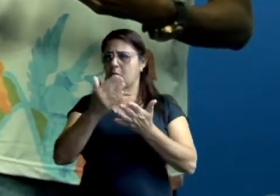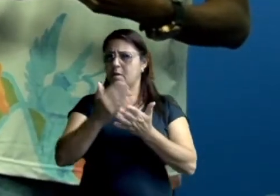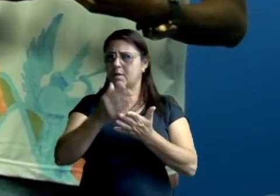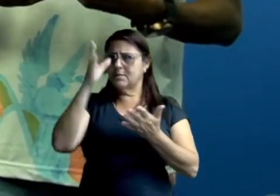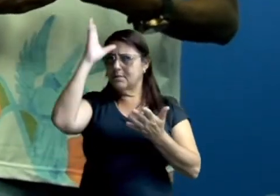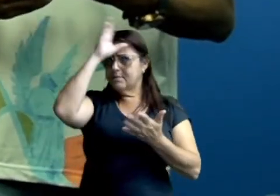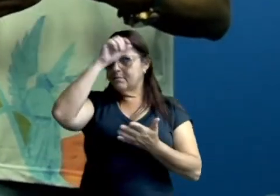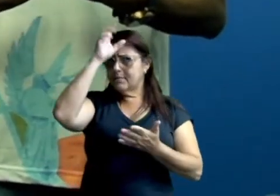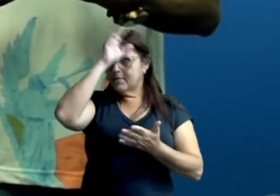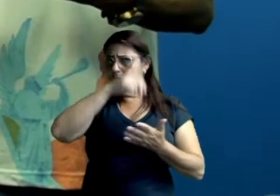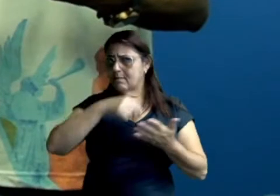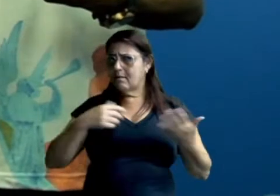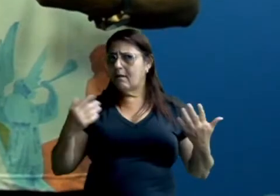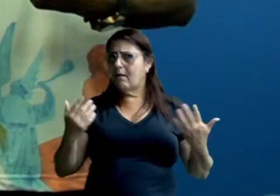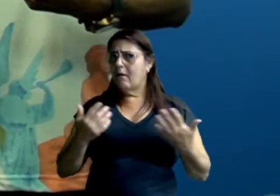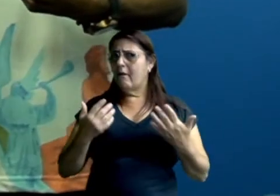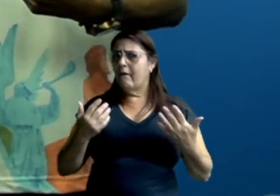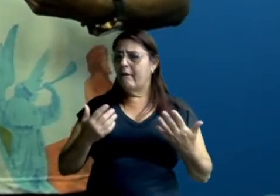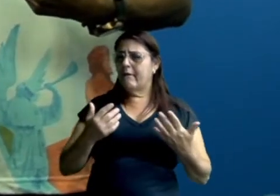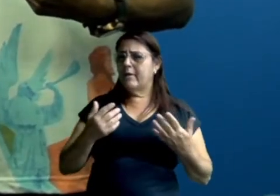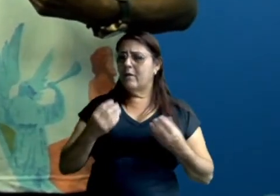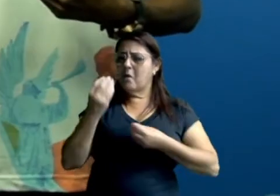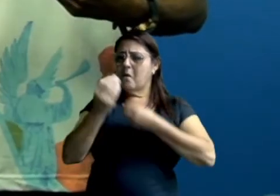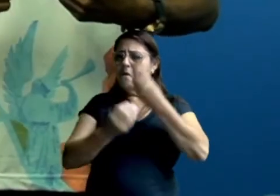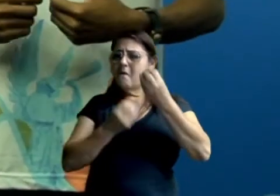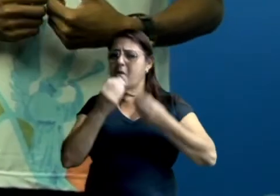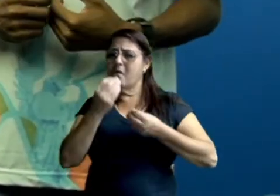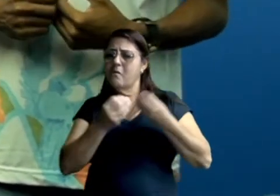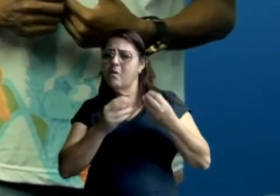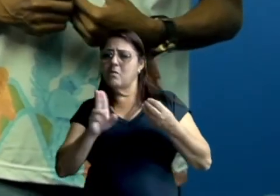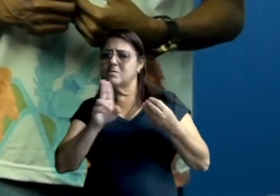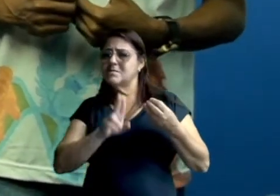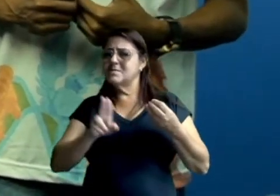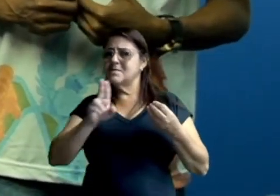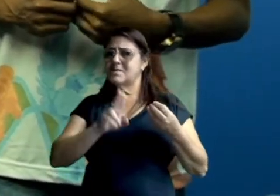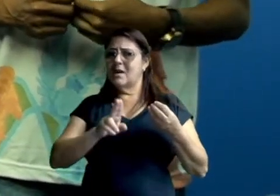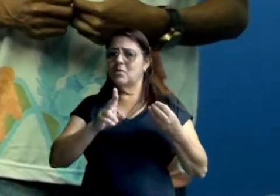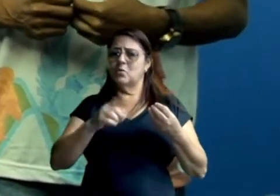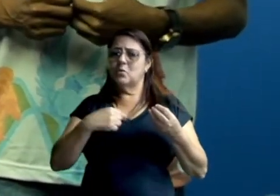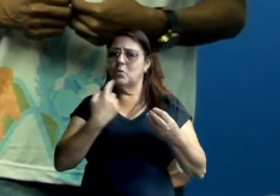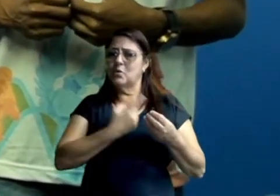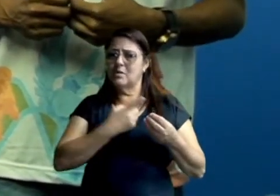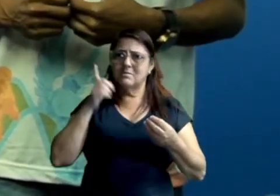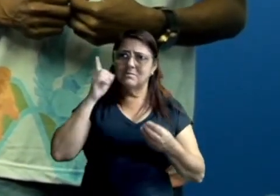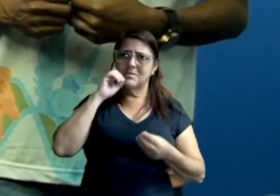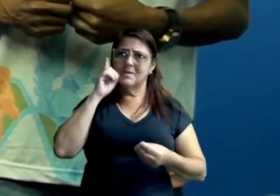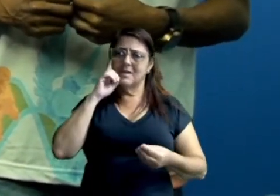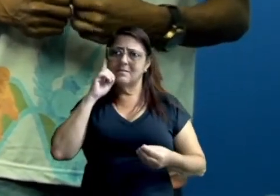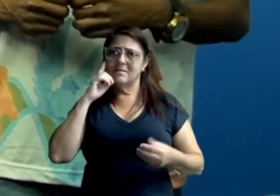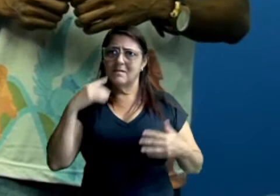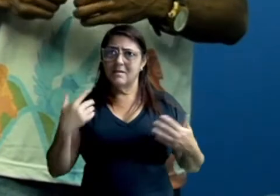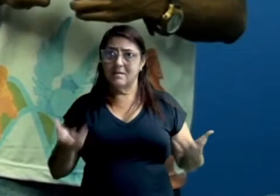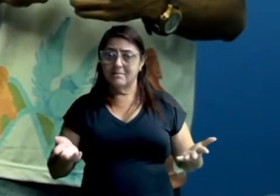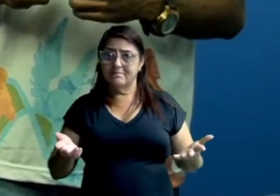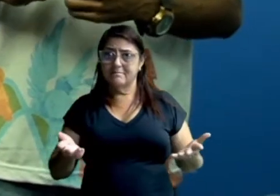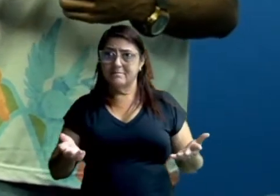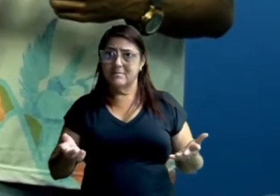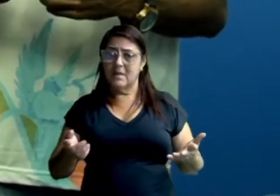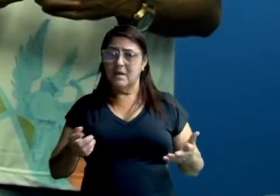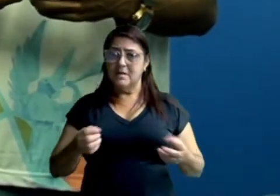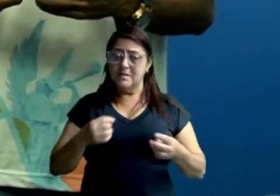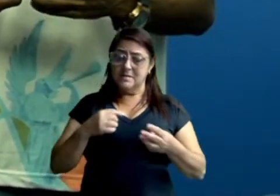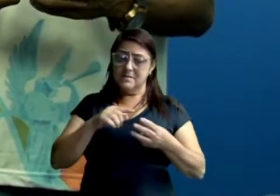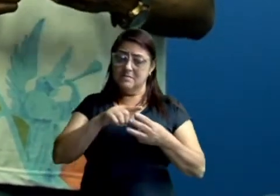ver e aonde ele é aplicado no nosso cotidiano, no nosso dia a dia. Tá? Se não fosse essas